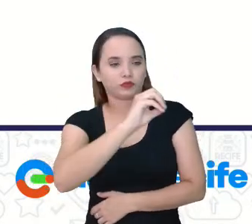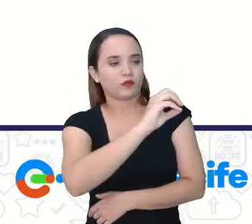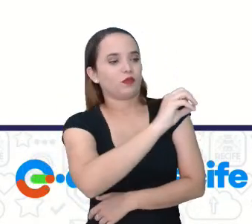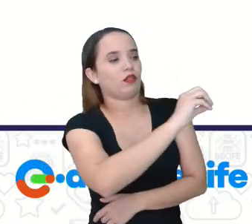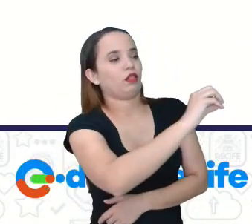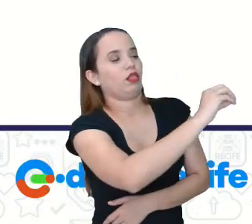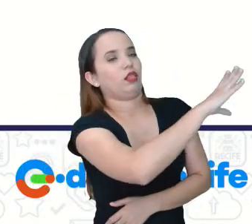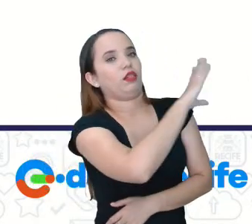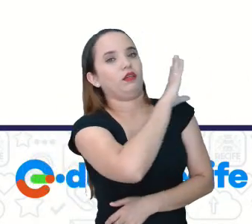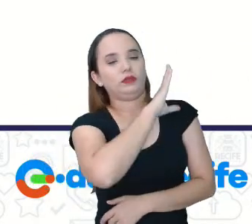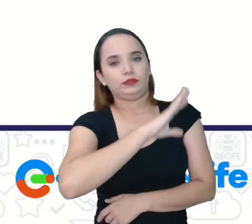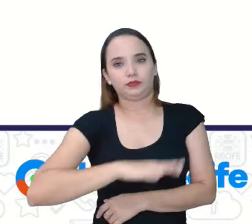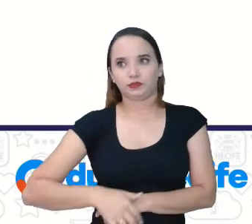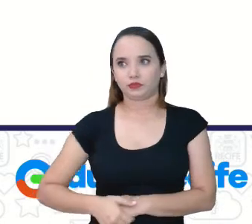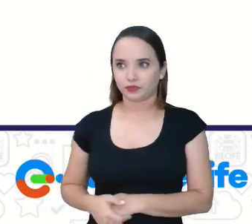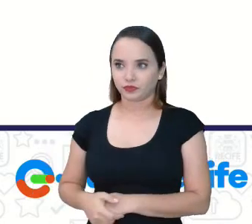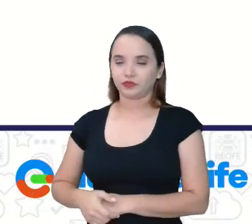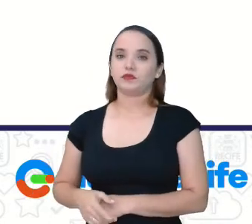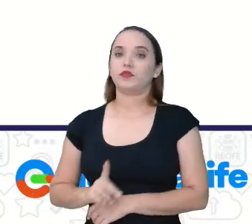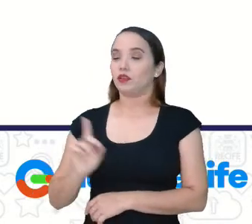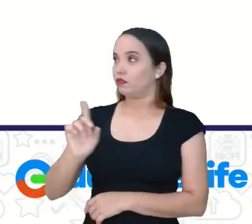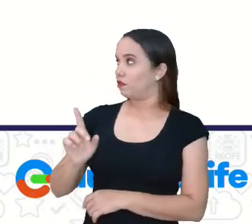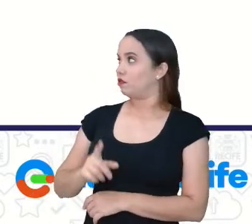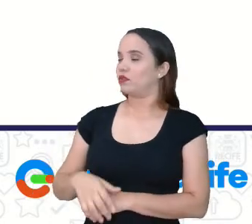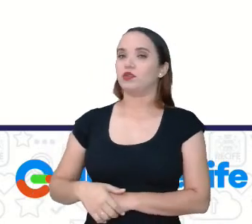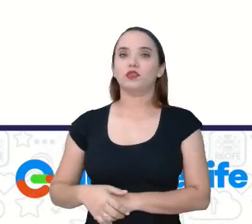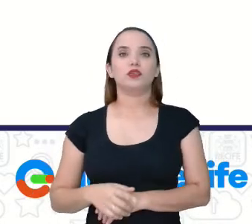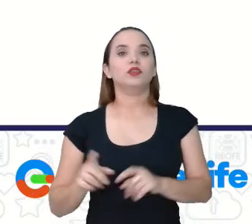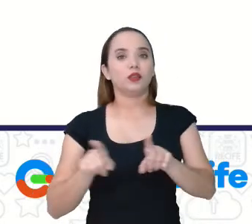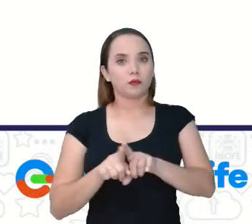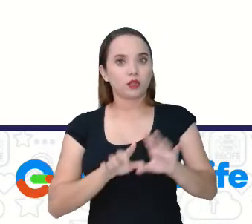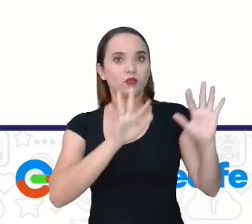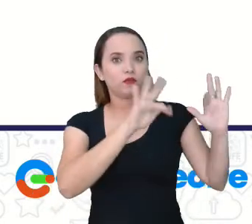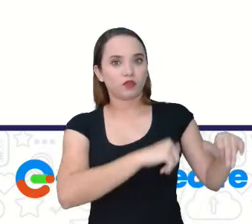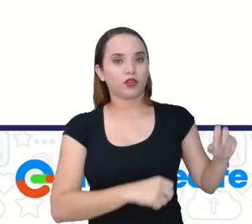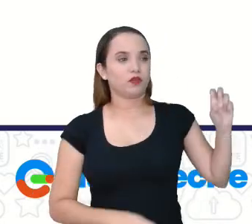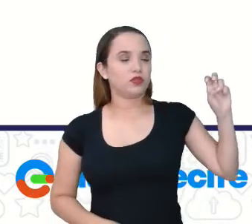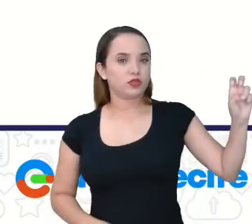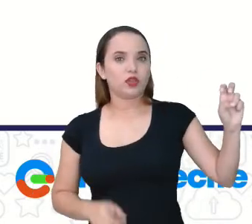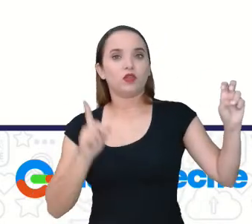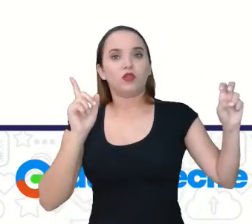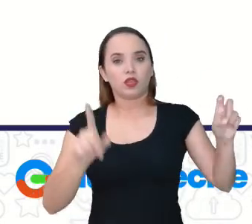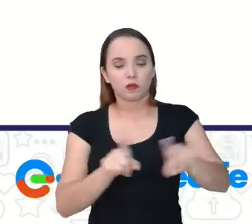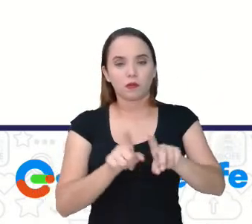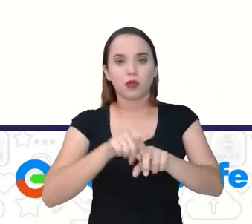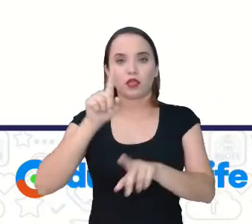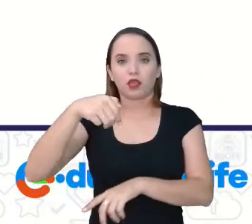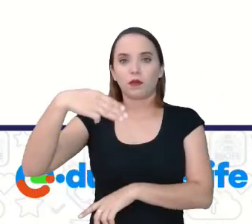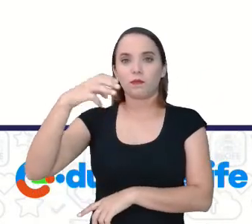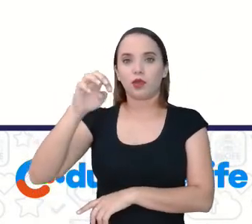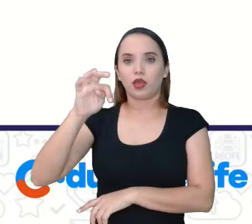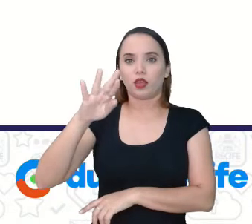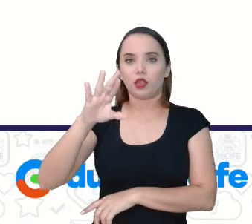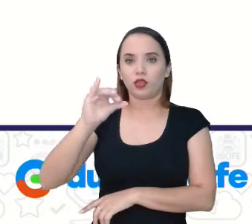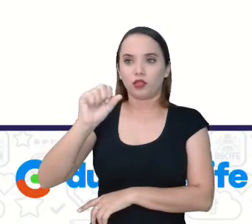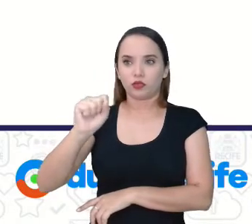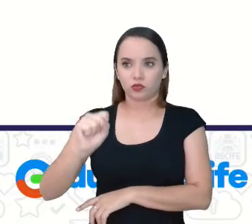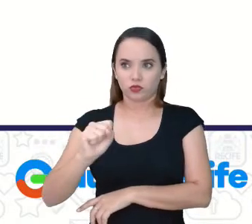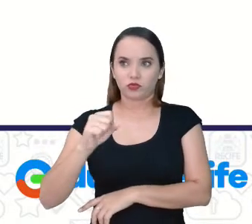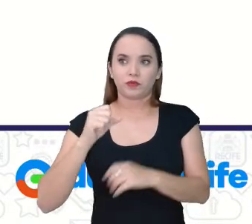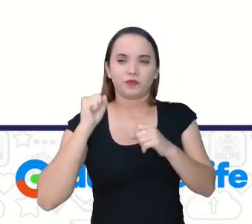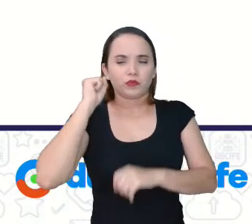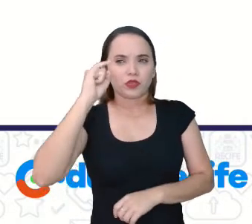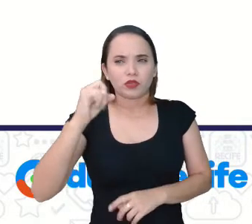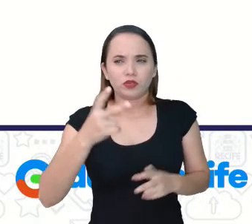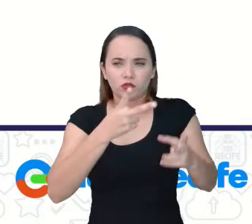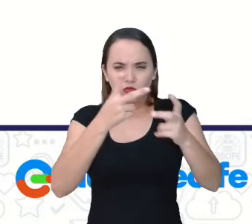0, depois o 5, e essa unidade aí está em metros. Se a gente comparar esse número